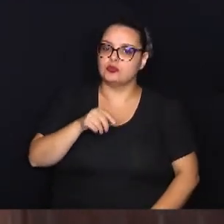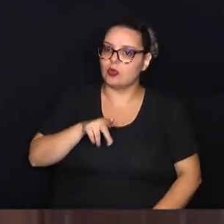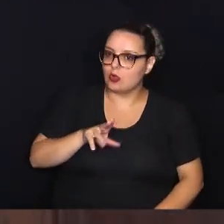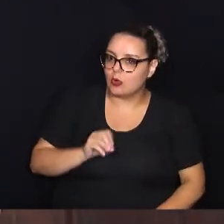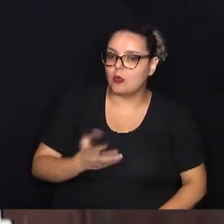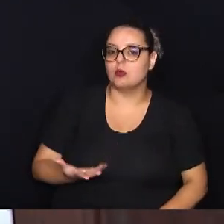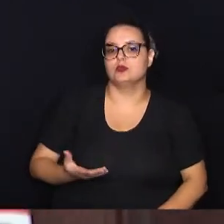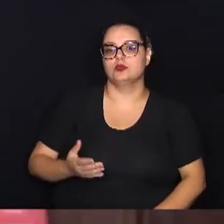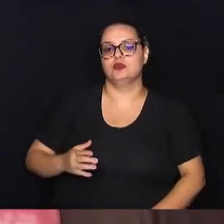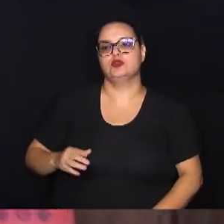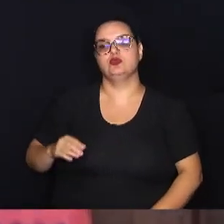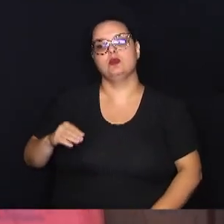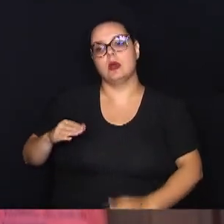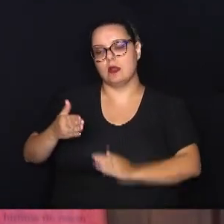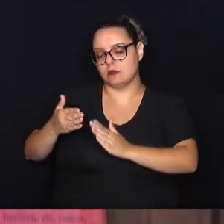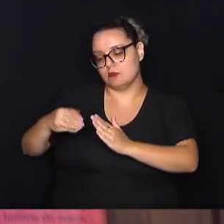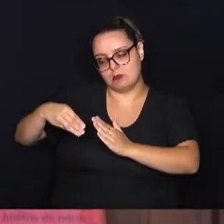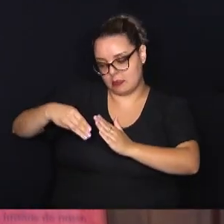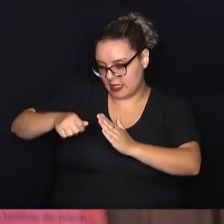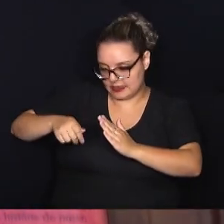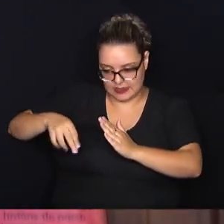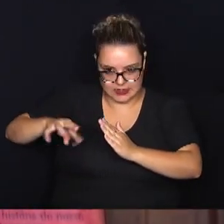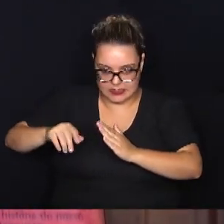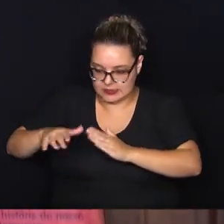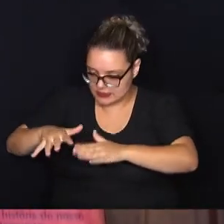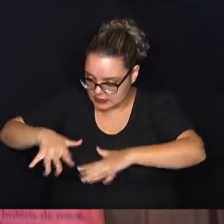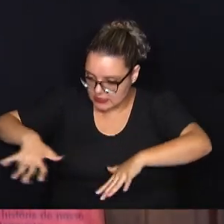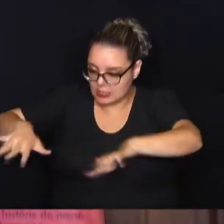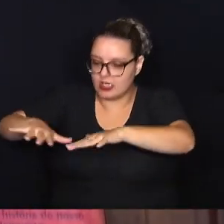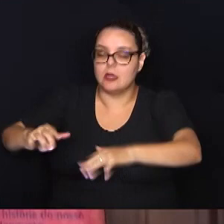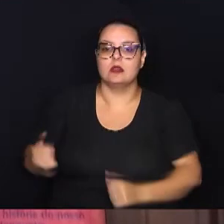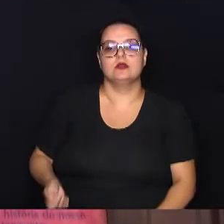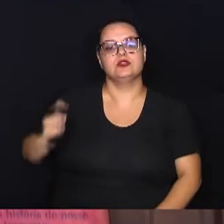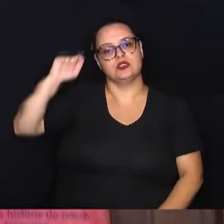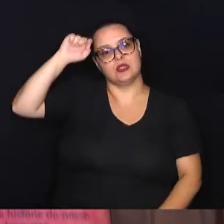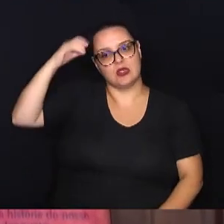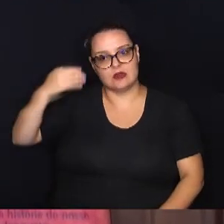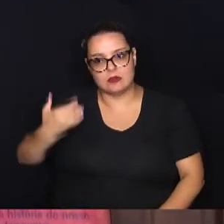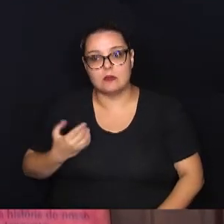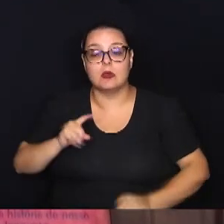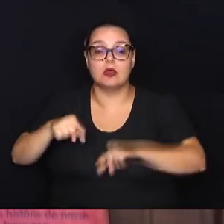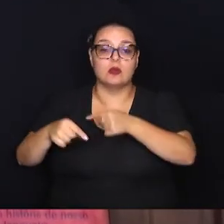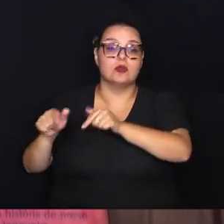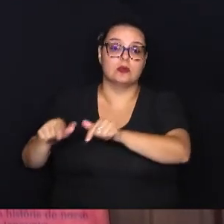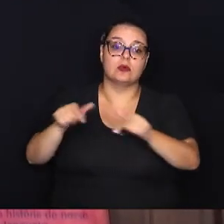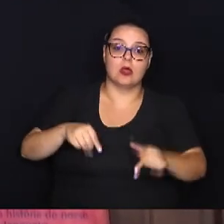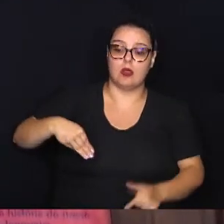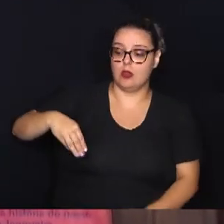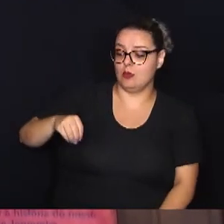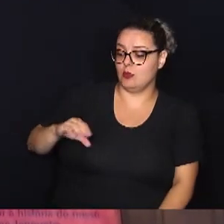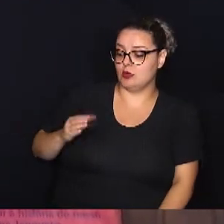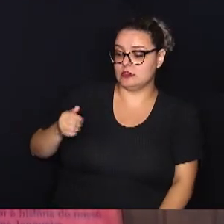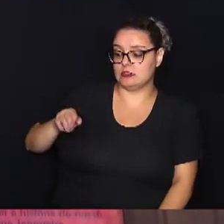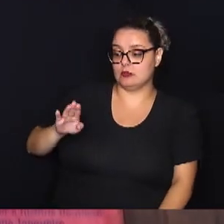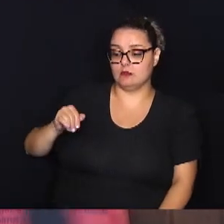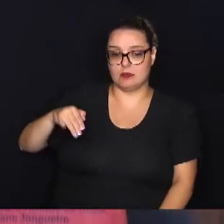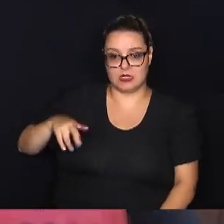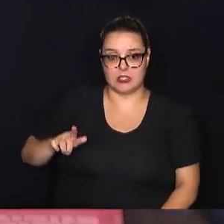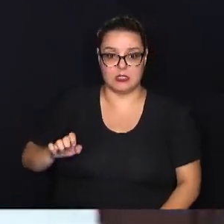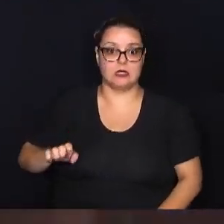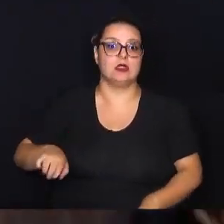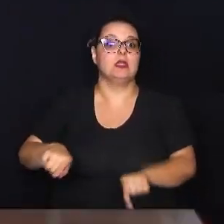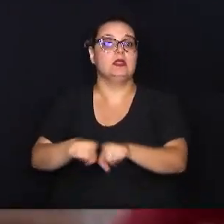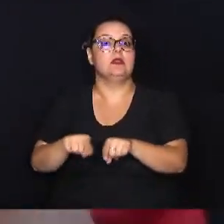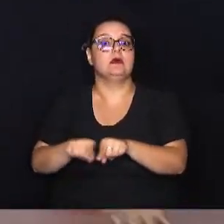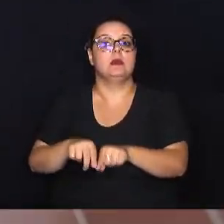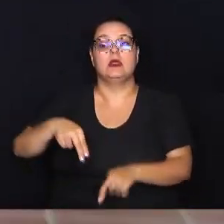matriz afro-brasileira diaspórica para esses outros territórios, que é Moçambique e Frida, que está na Noruega,